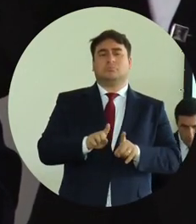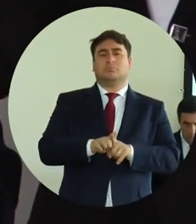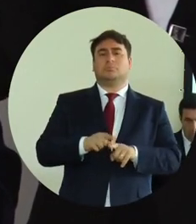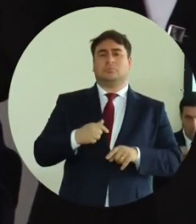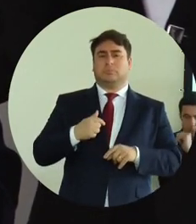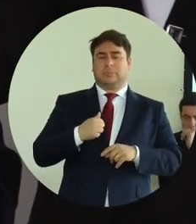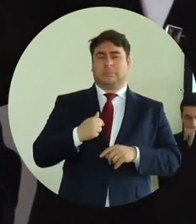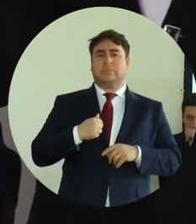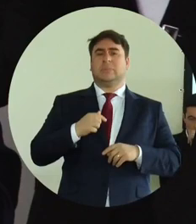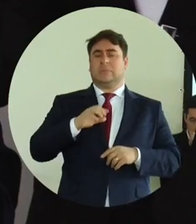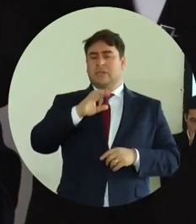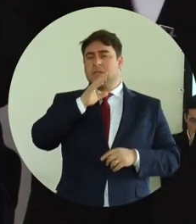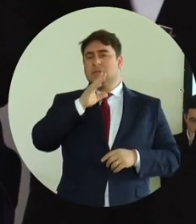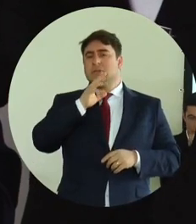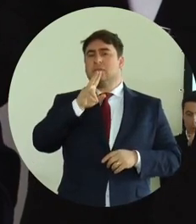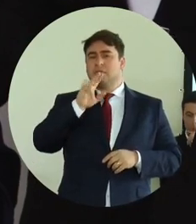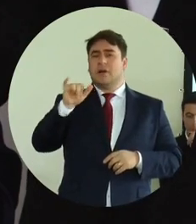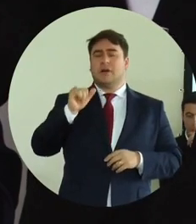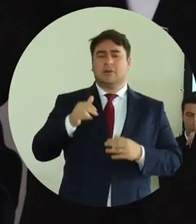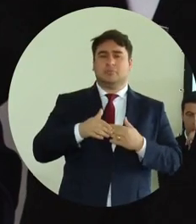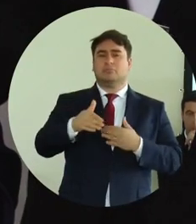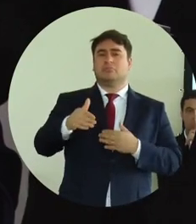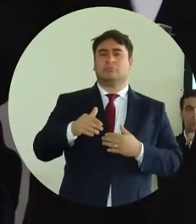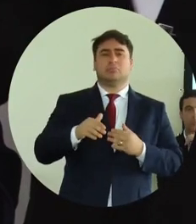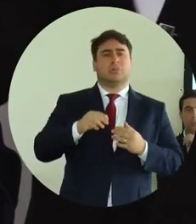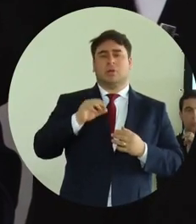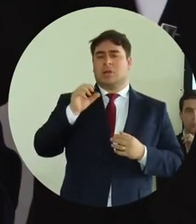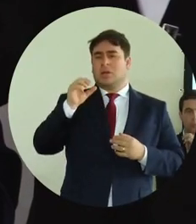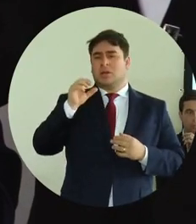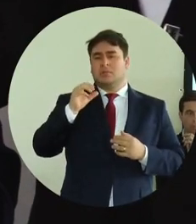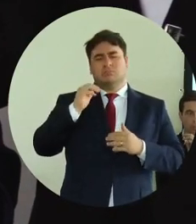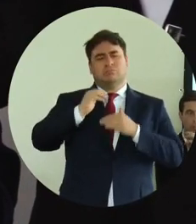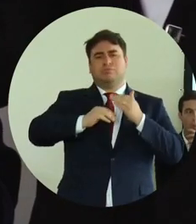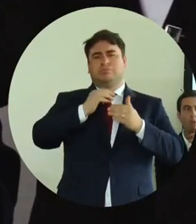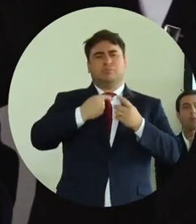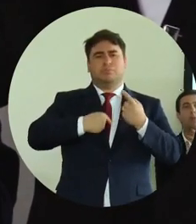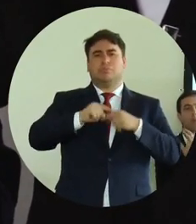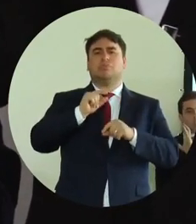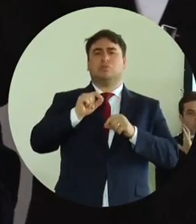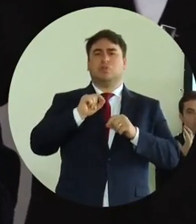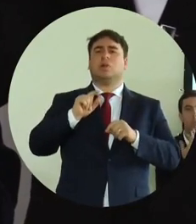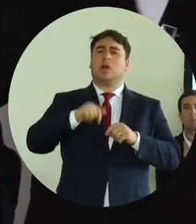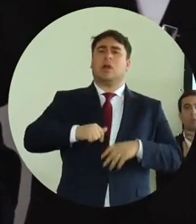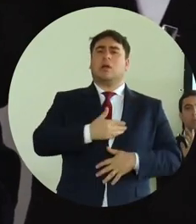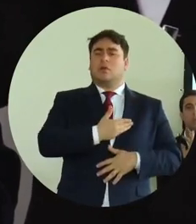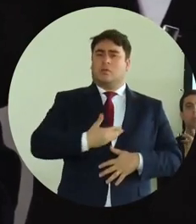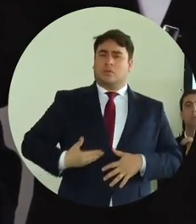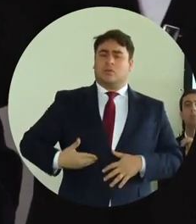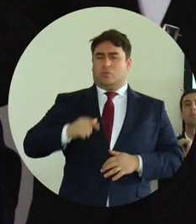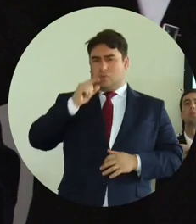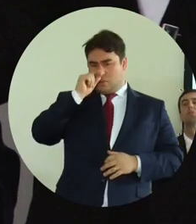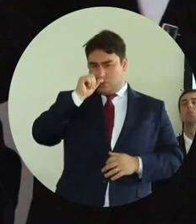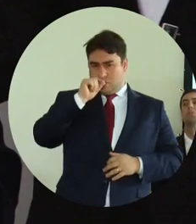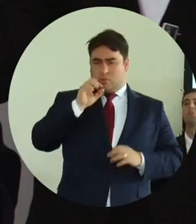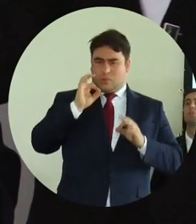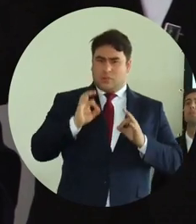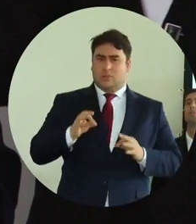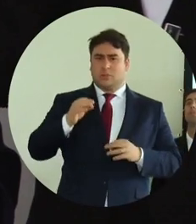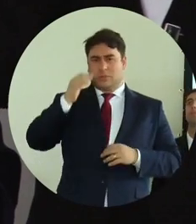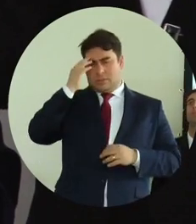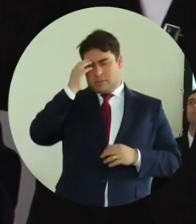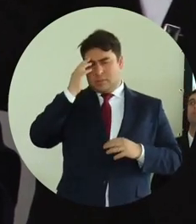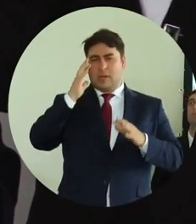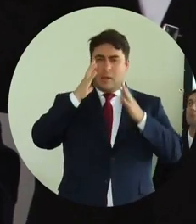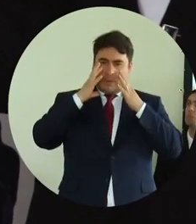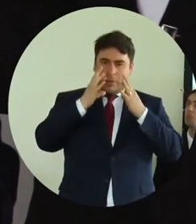eu devo reconhecer que avançou graças ao governador Geraldo Alckmin, que sabe